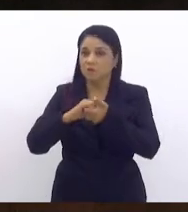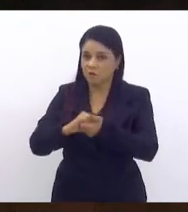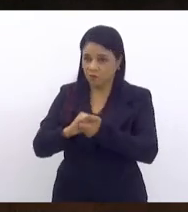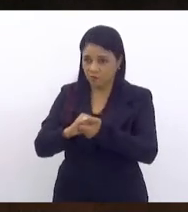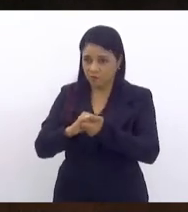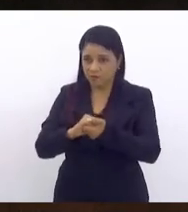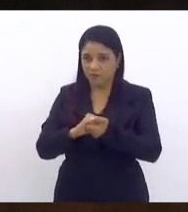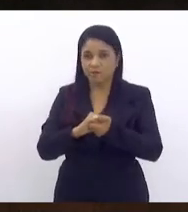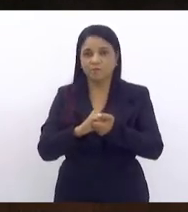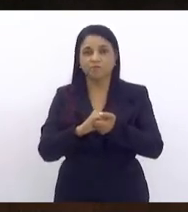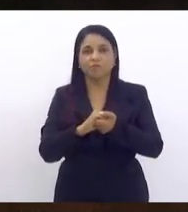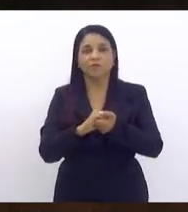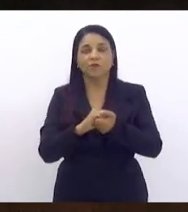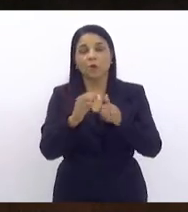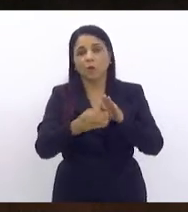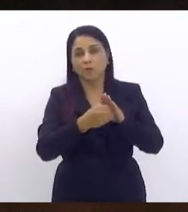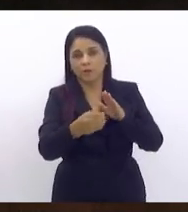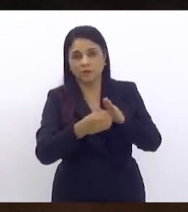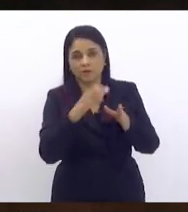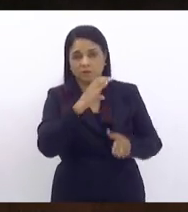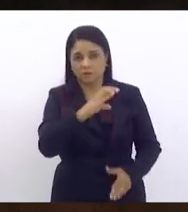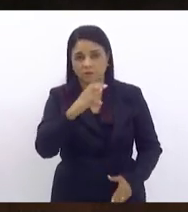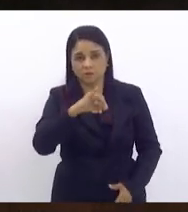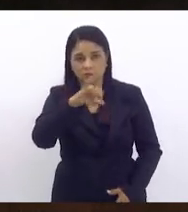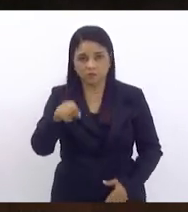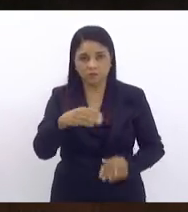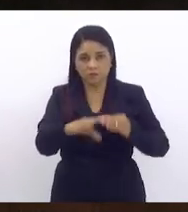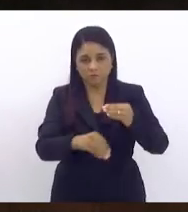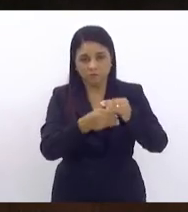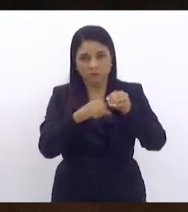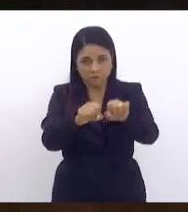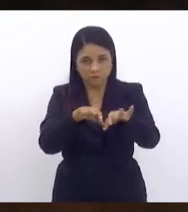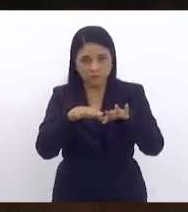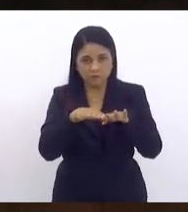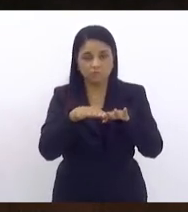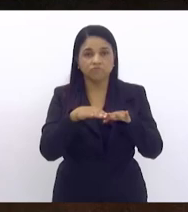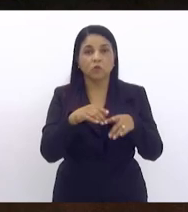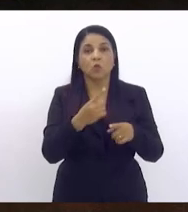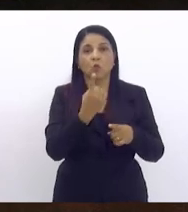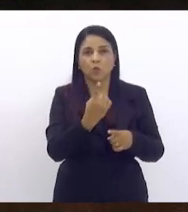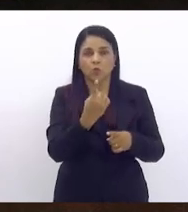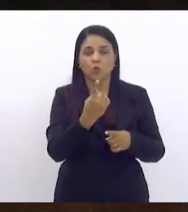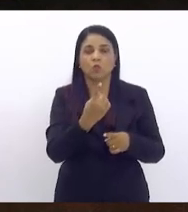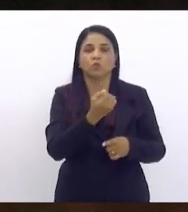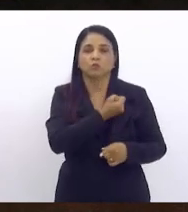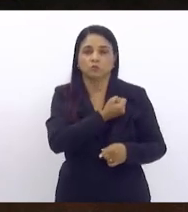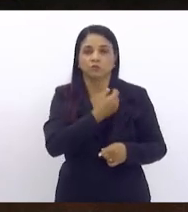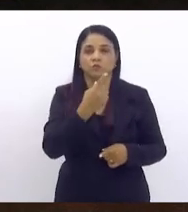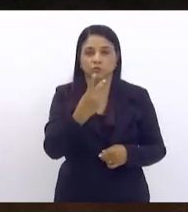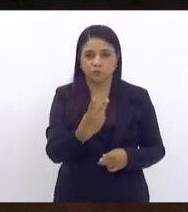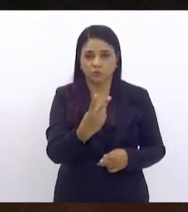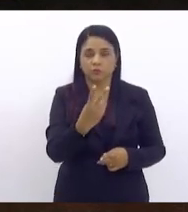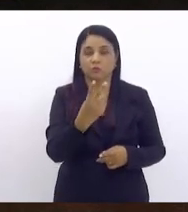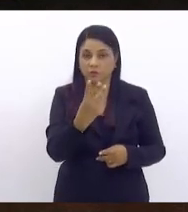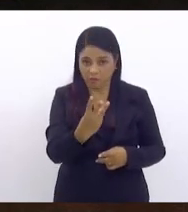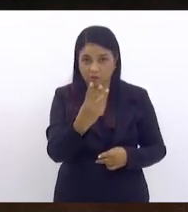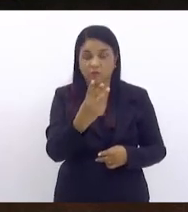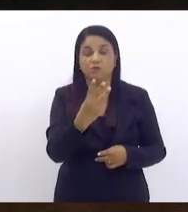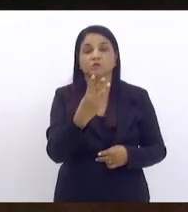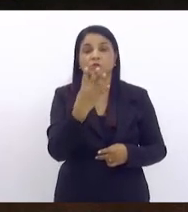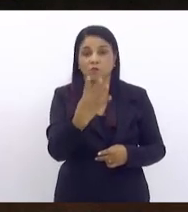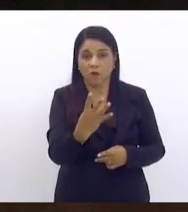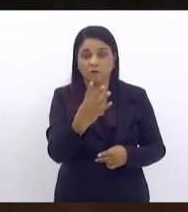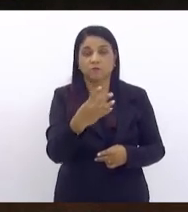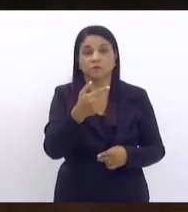Excelência, o parecer da CCJ, as emendas de plenário, é favorável às emendas 1, 3, 4, 7 e